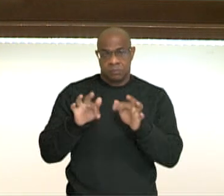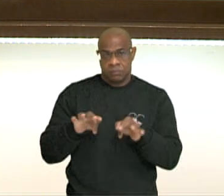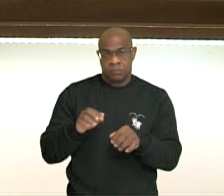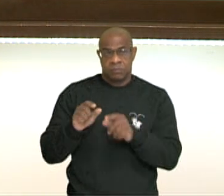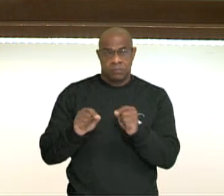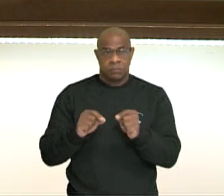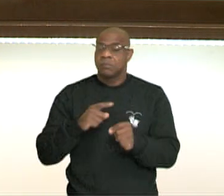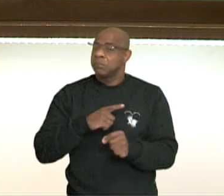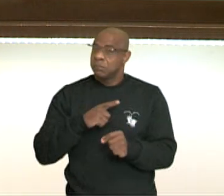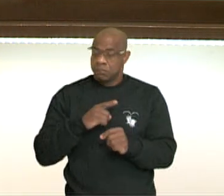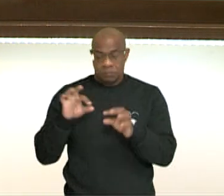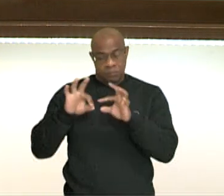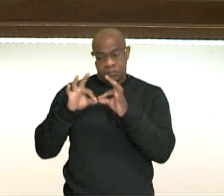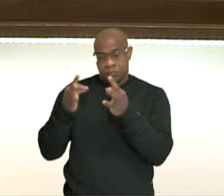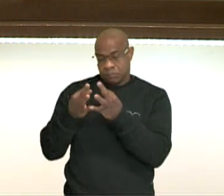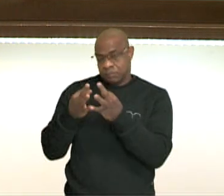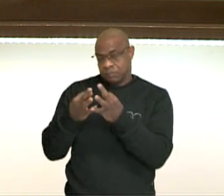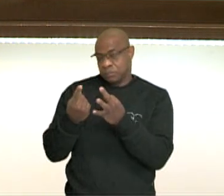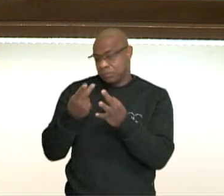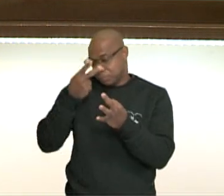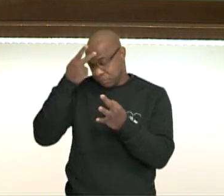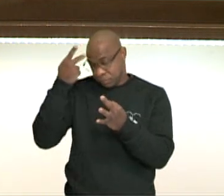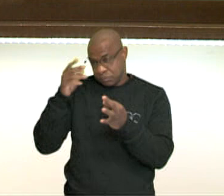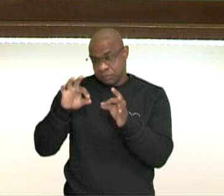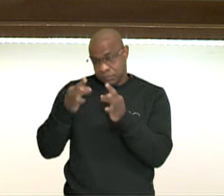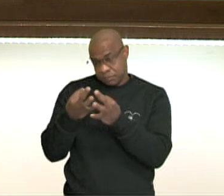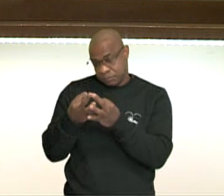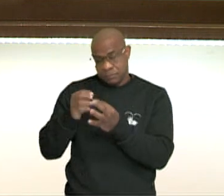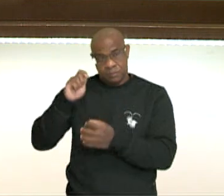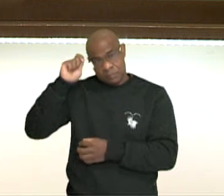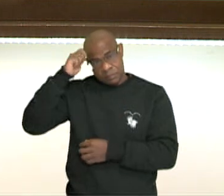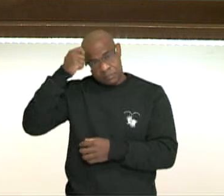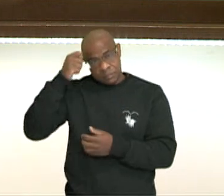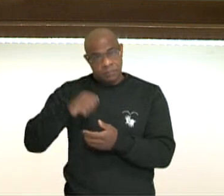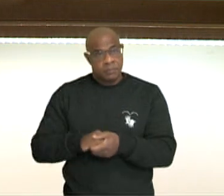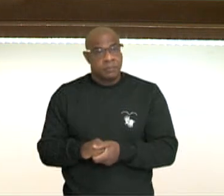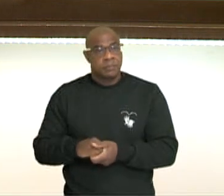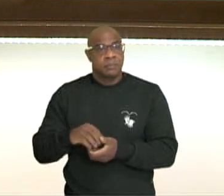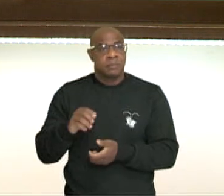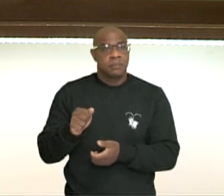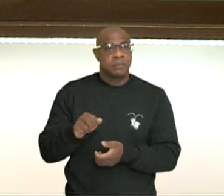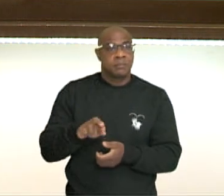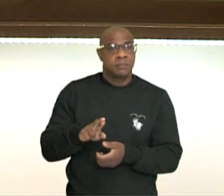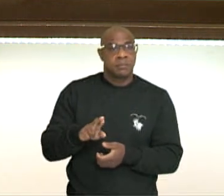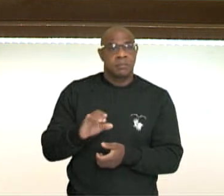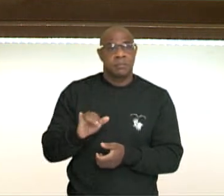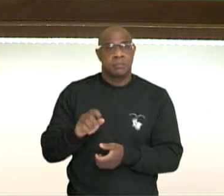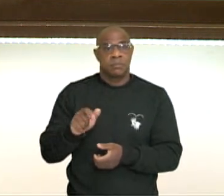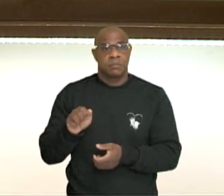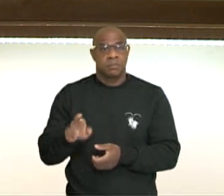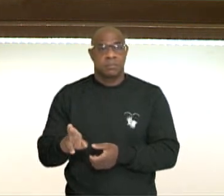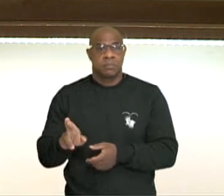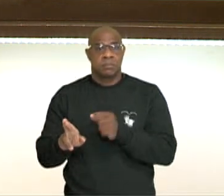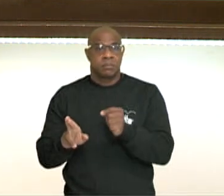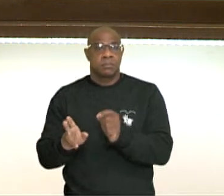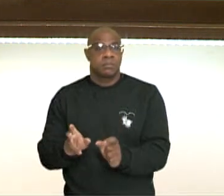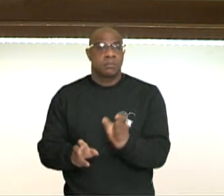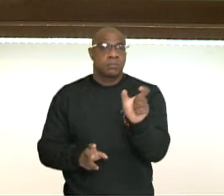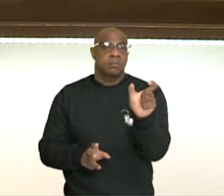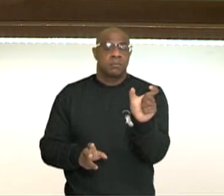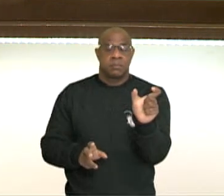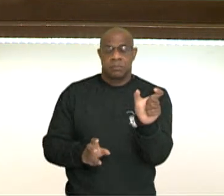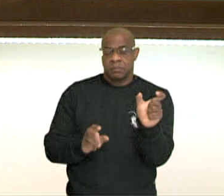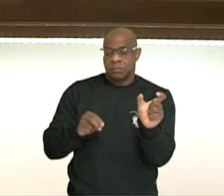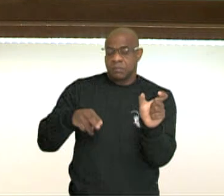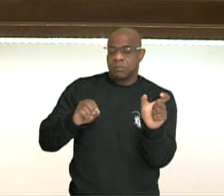quando apontamos racismo e apropriação. Articulador são essas palavrinhas aqui, ó, no fim. Então, é uma expressão que conduz o